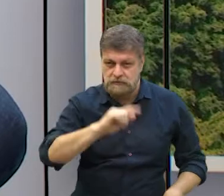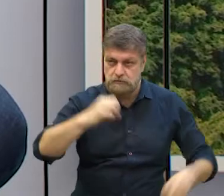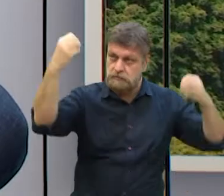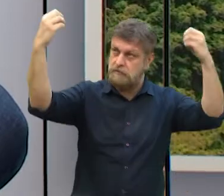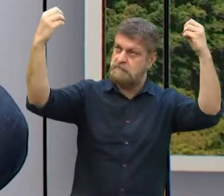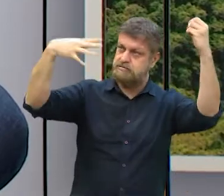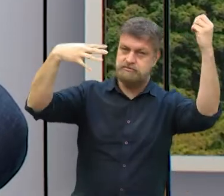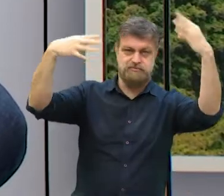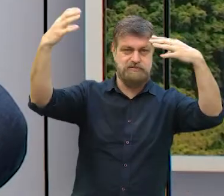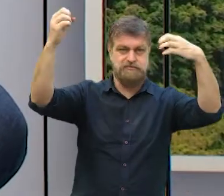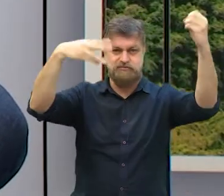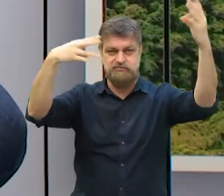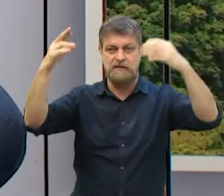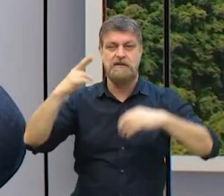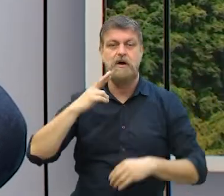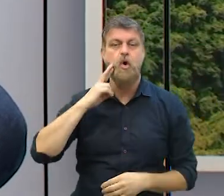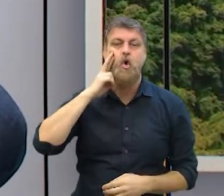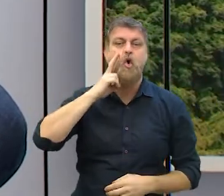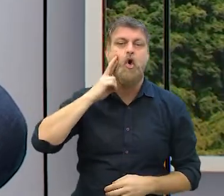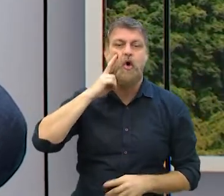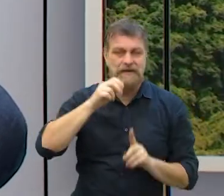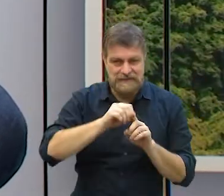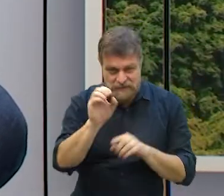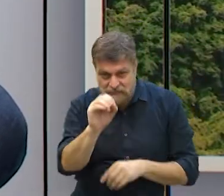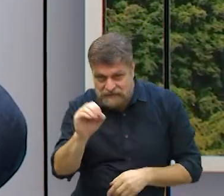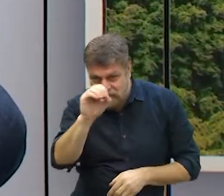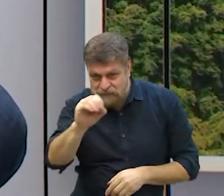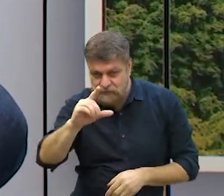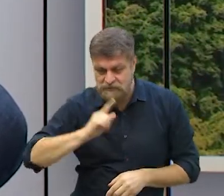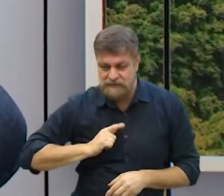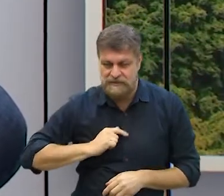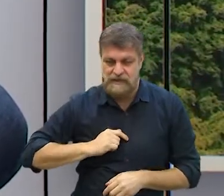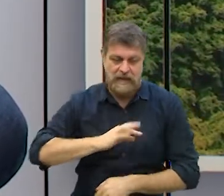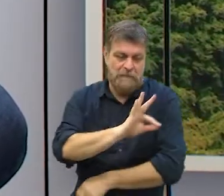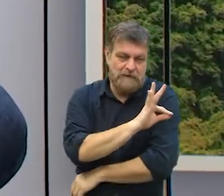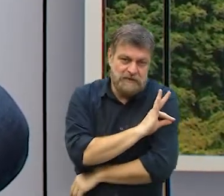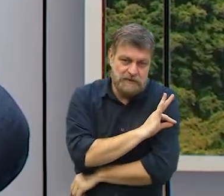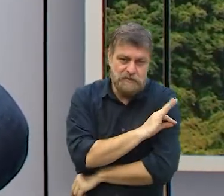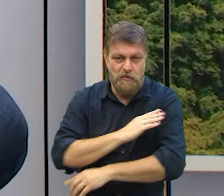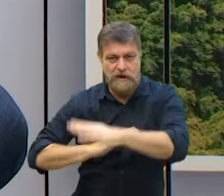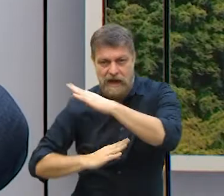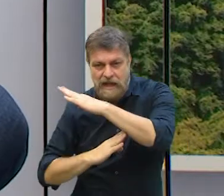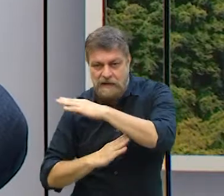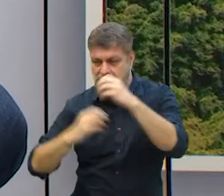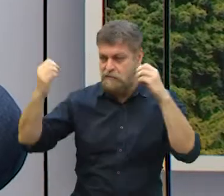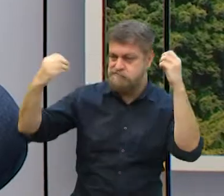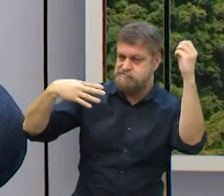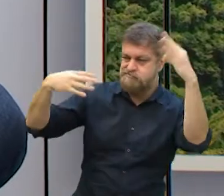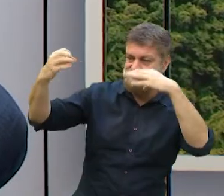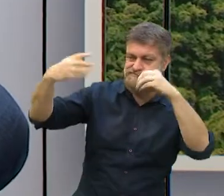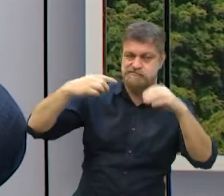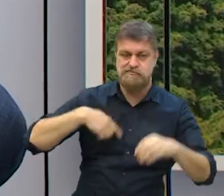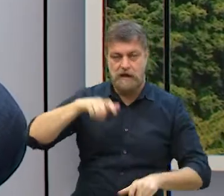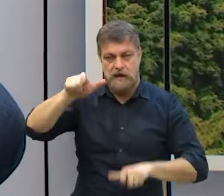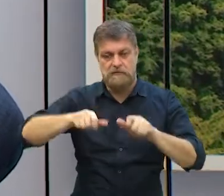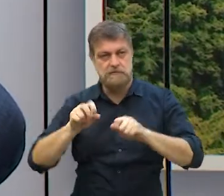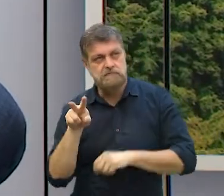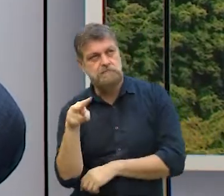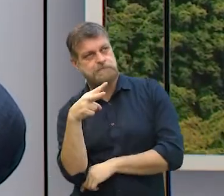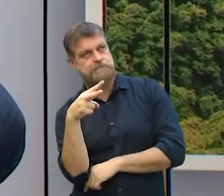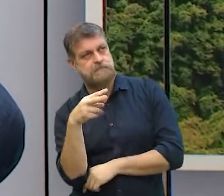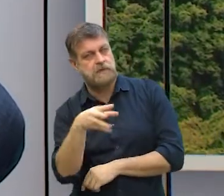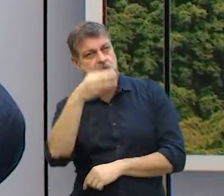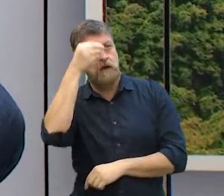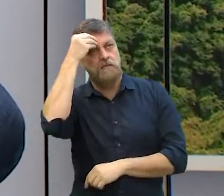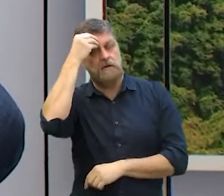azul, de rosa, quando, né, do Outubro Rosa, enfim, isso mostra que alguma coisa está acontecendo. Então,